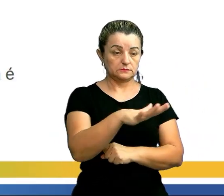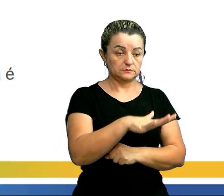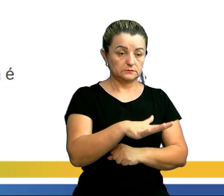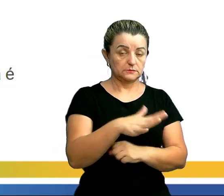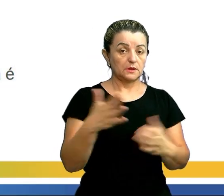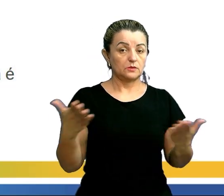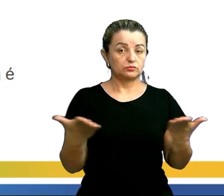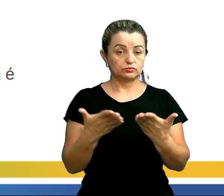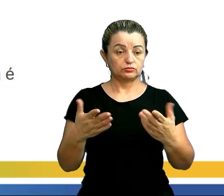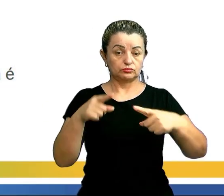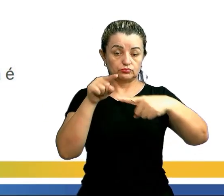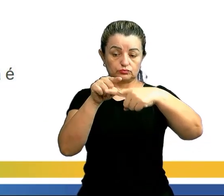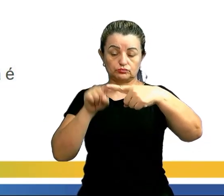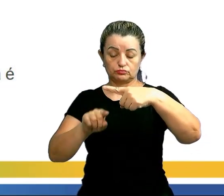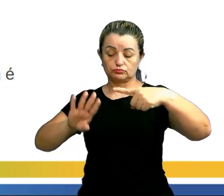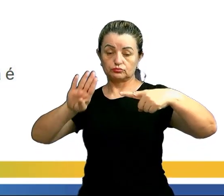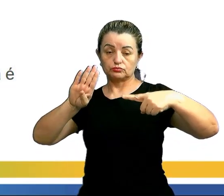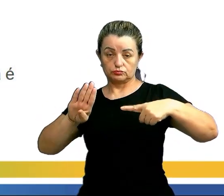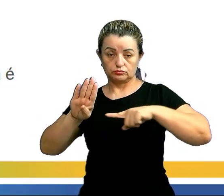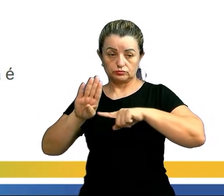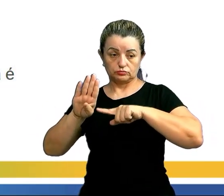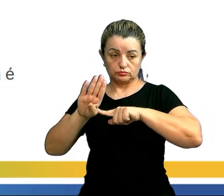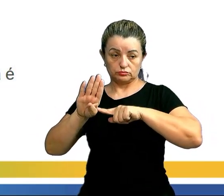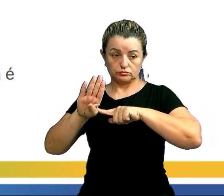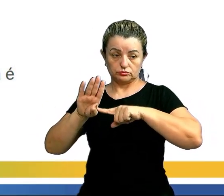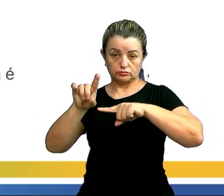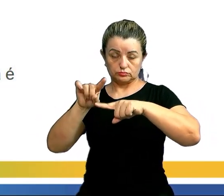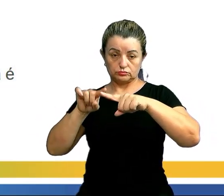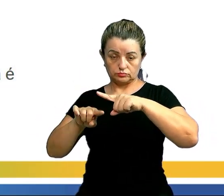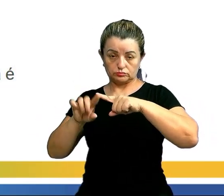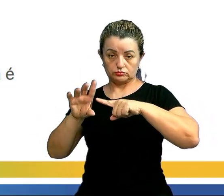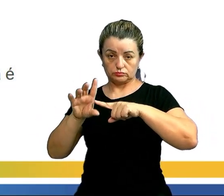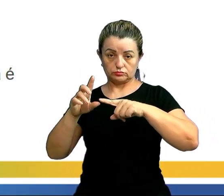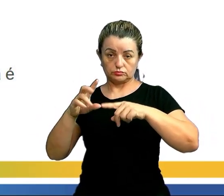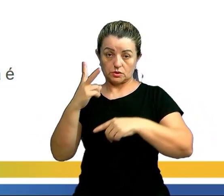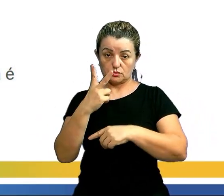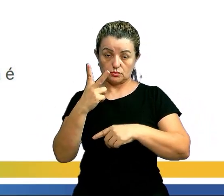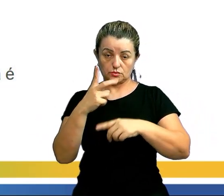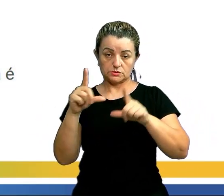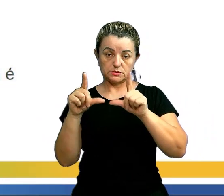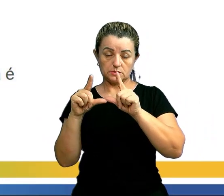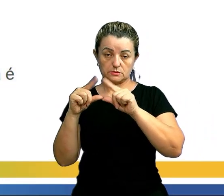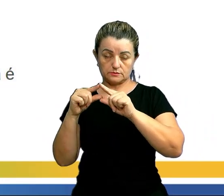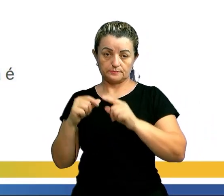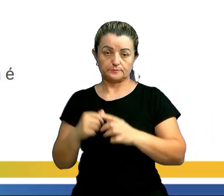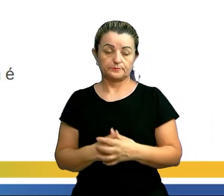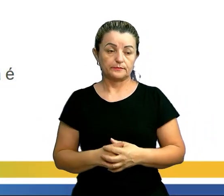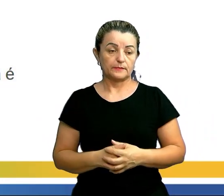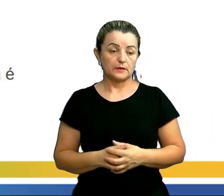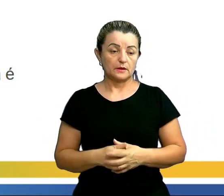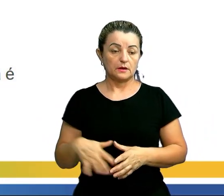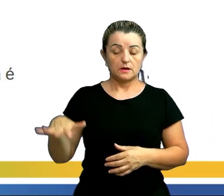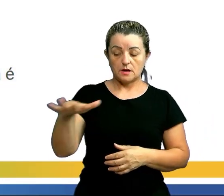área da figura A é igual à área da figura B, ó, a área da figura A é igual à área da figura